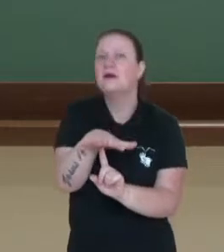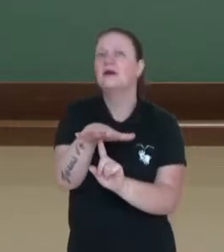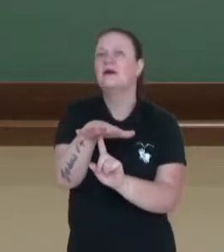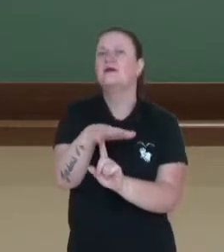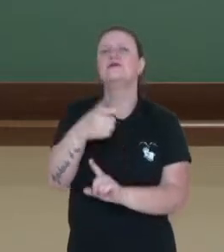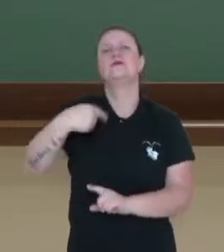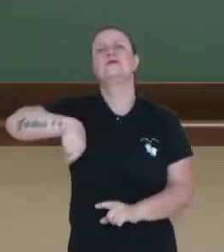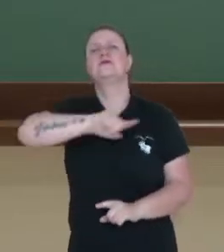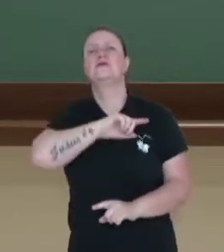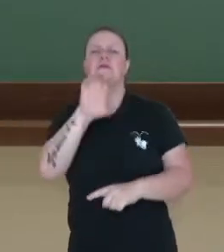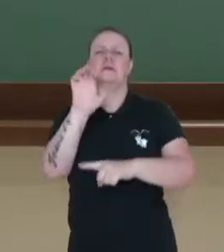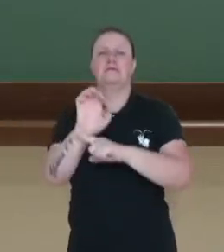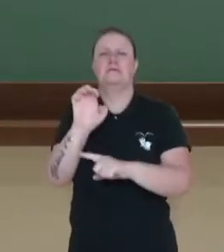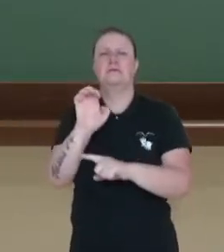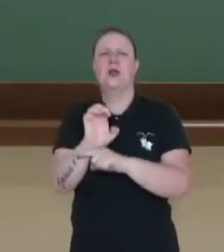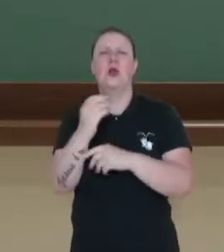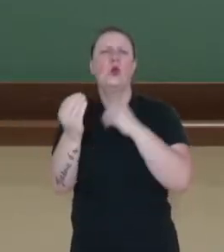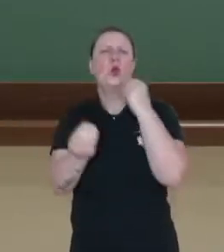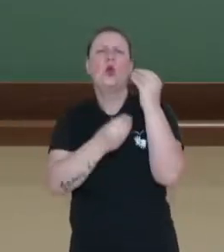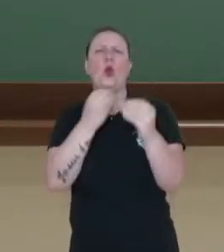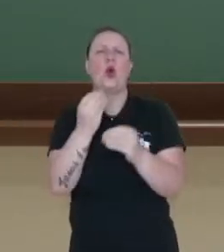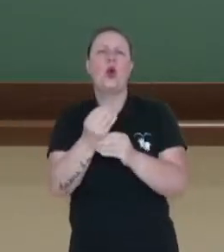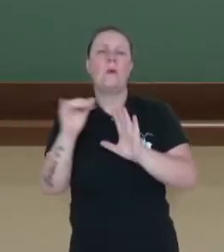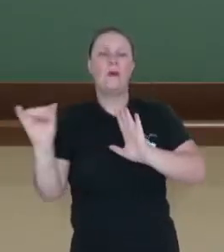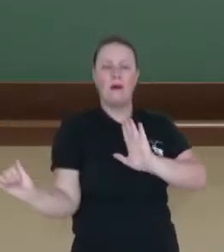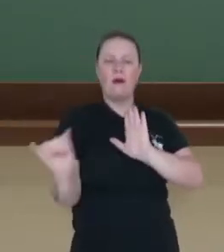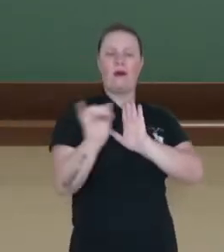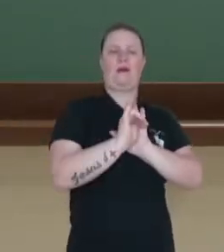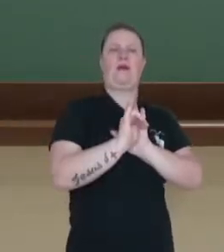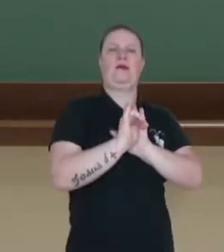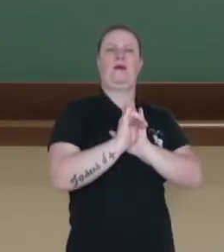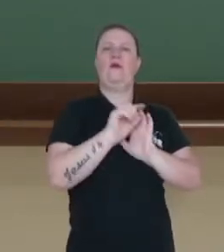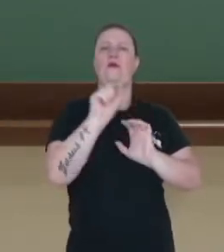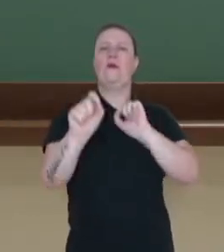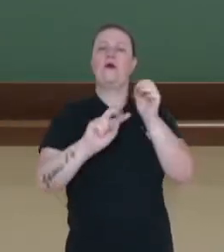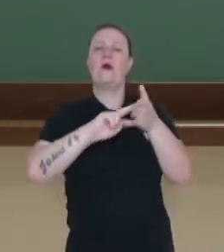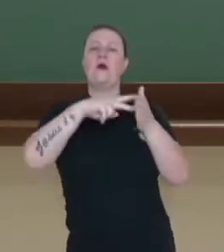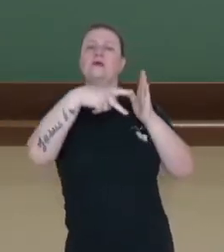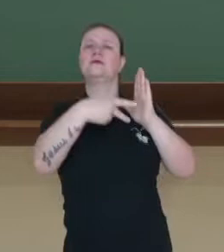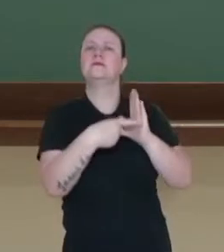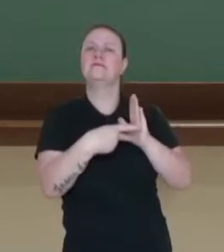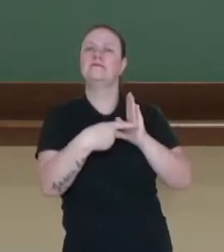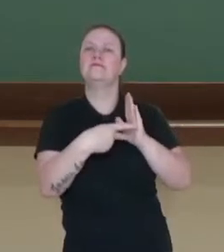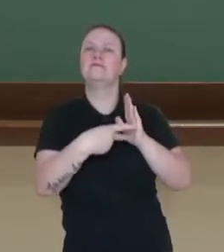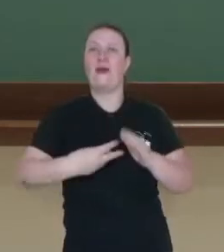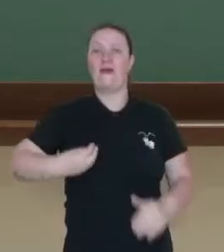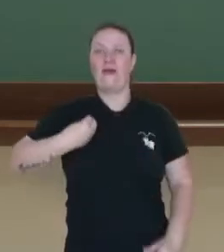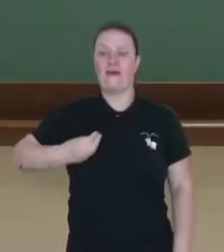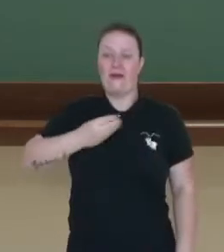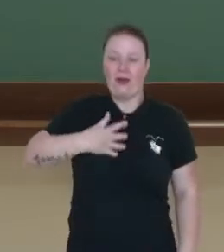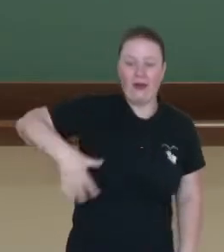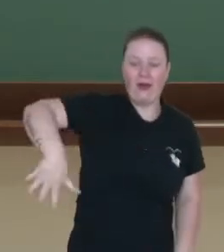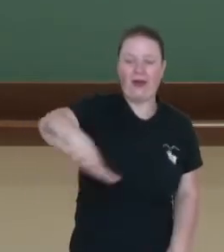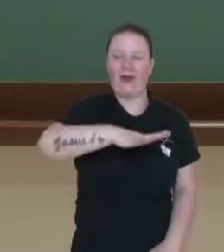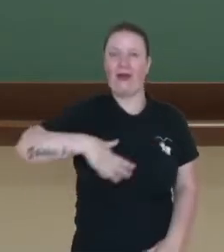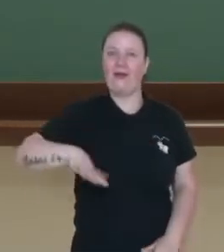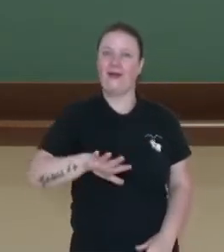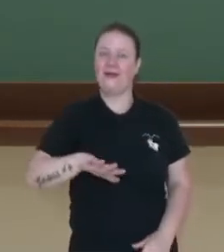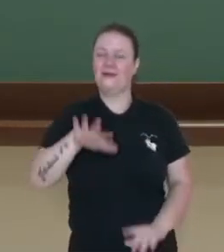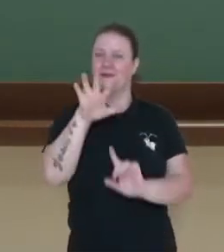nosso estado, a construção da identidade do que é ser paranaense. Olha que coisa bacana para a gente